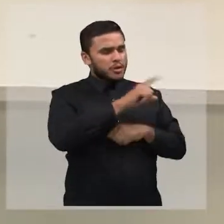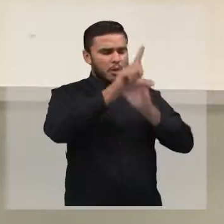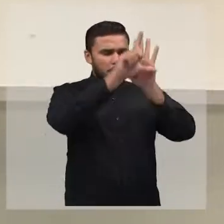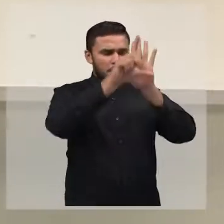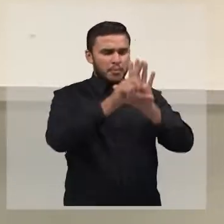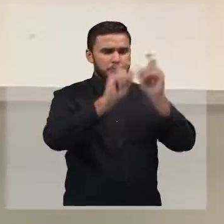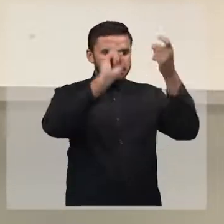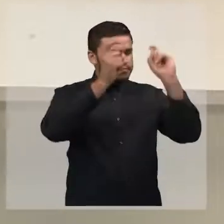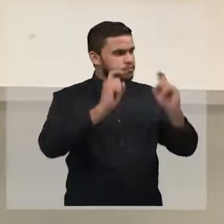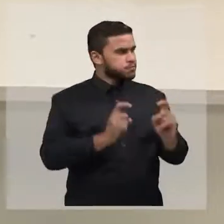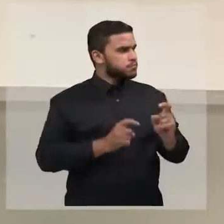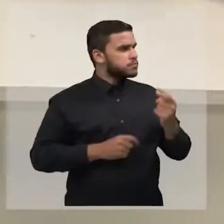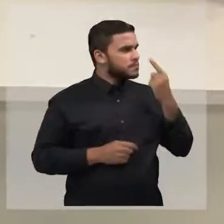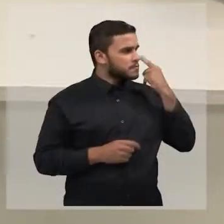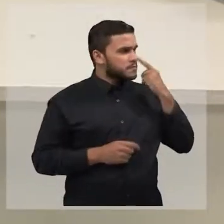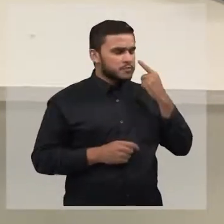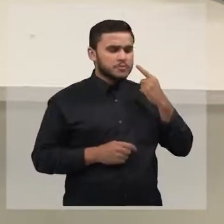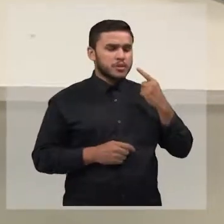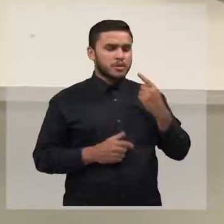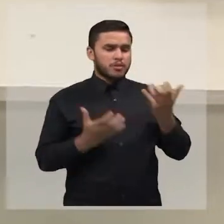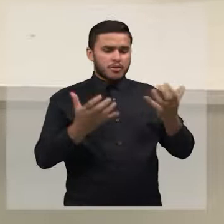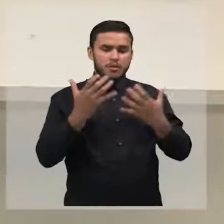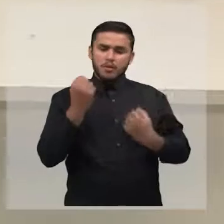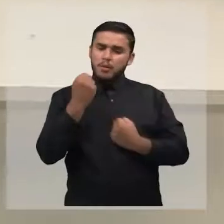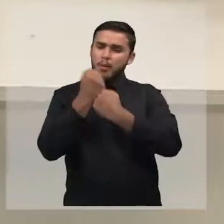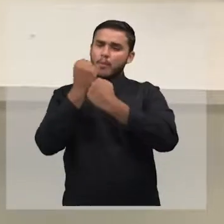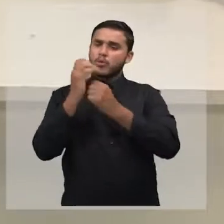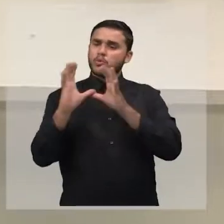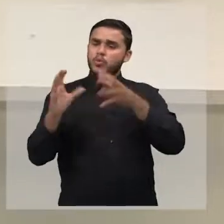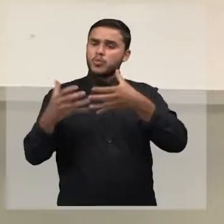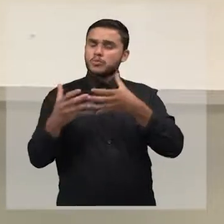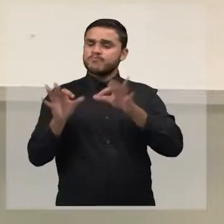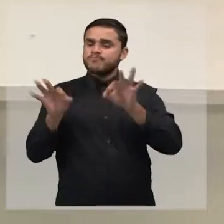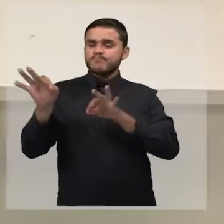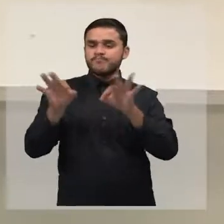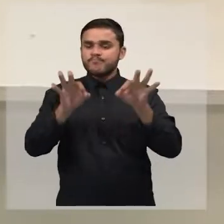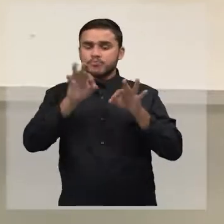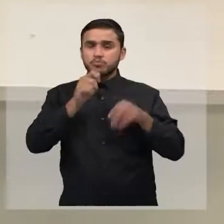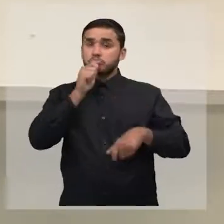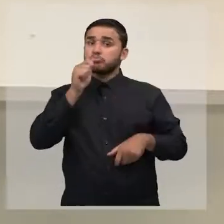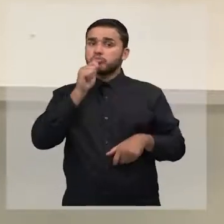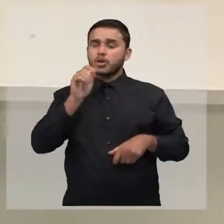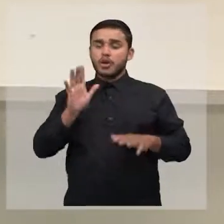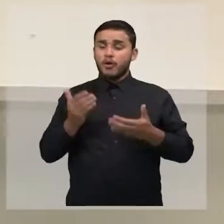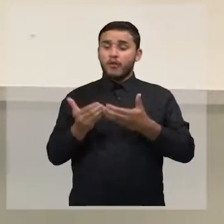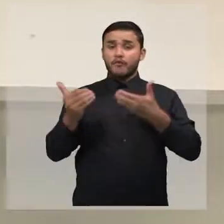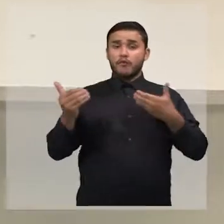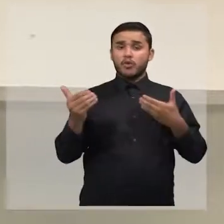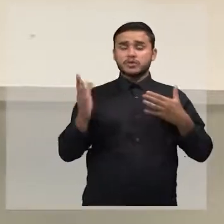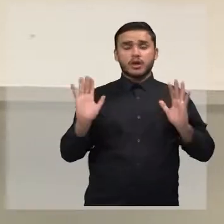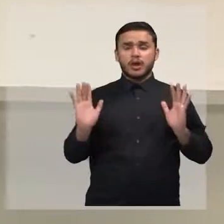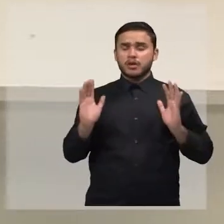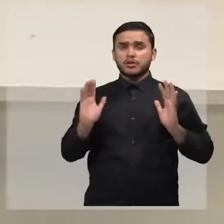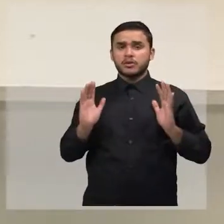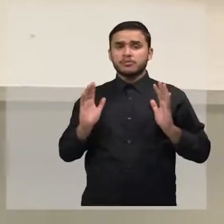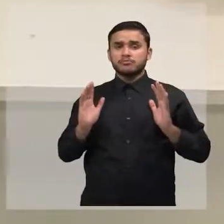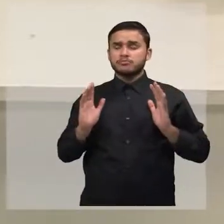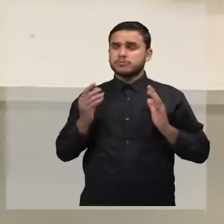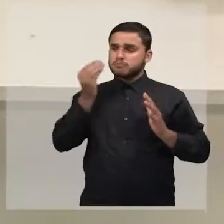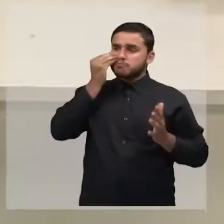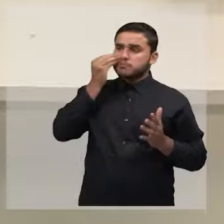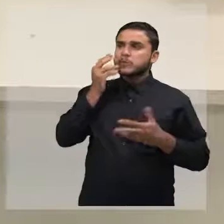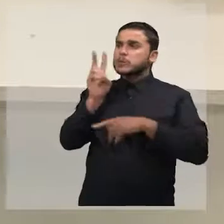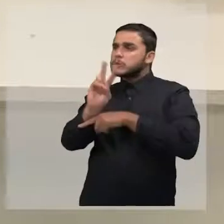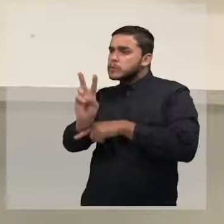de oposição, mas é daquele que não está, né, no espaço da gestão municipal exatamente do